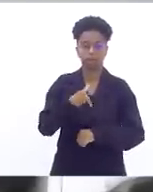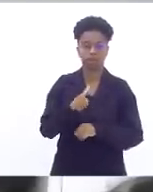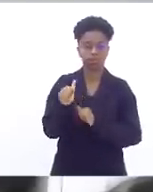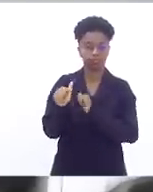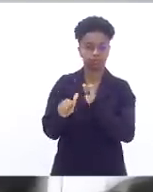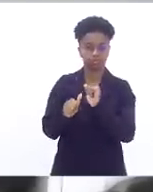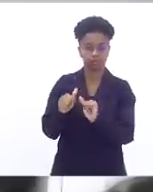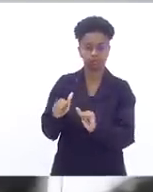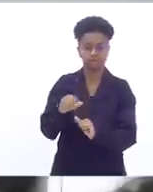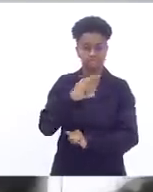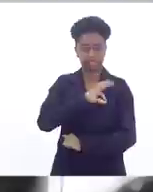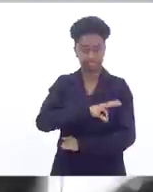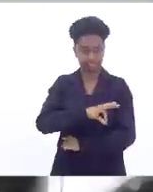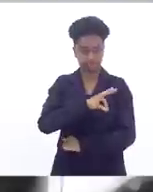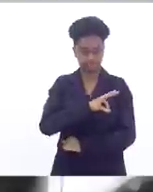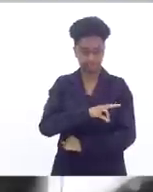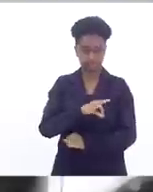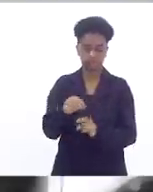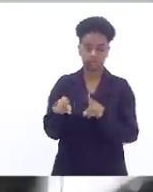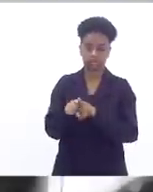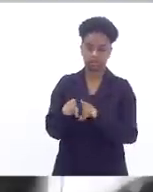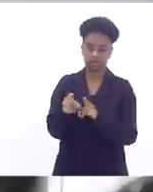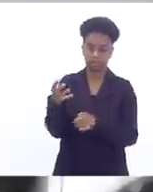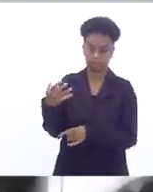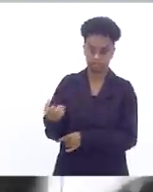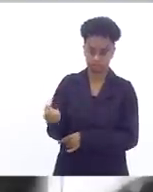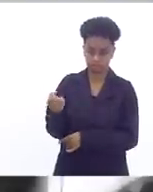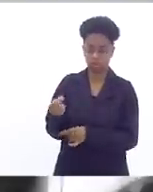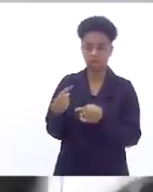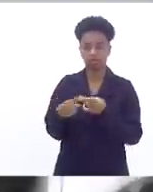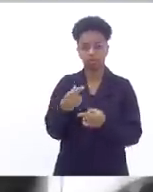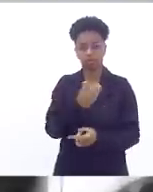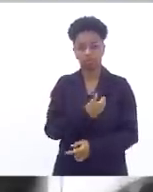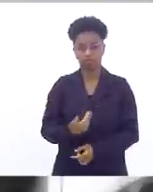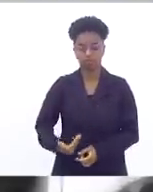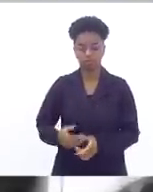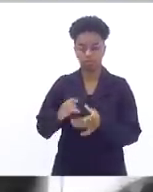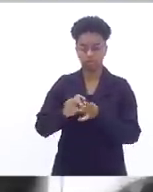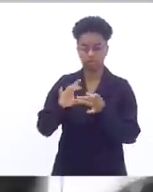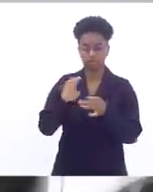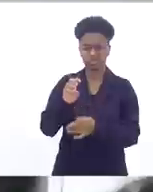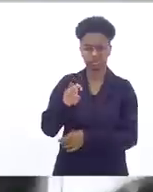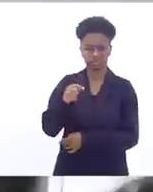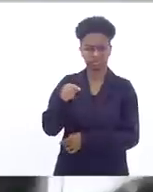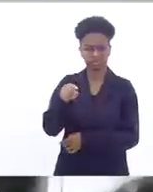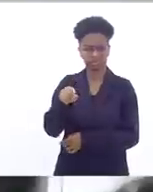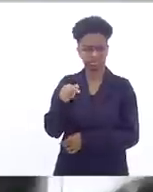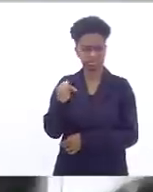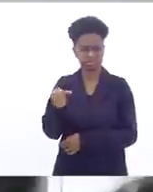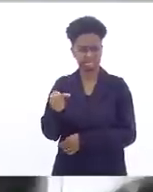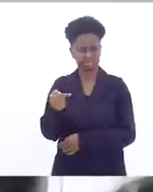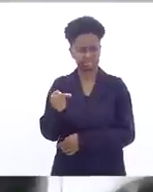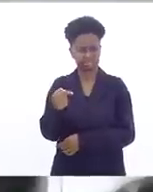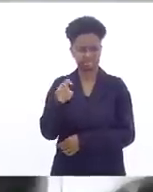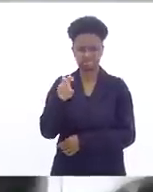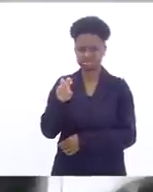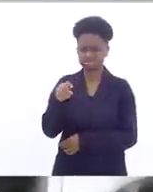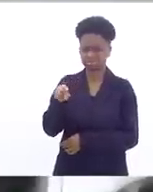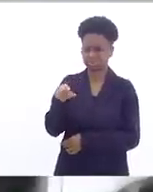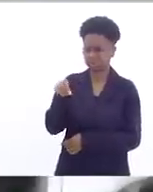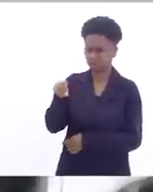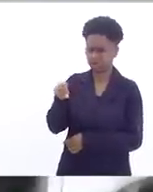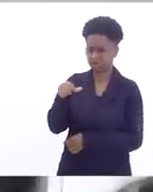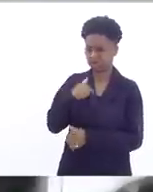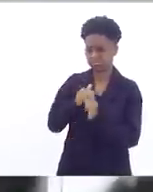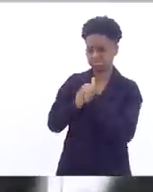do salário das pensões né que o governador liberou 5.75.9 é outro tipo tô sendo levado pelo